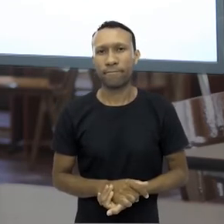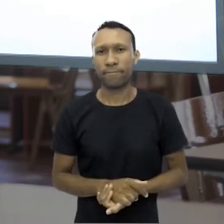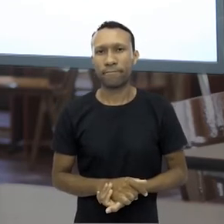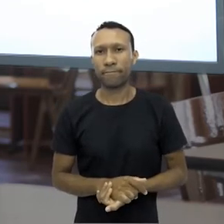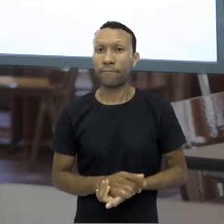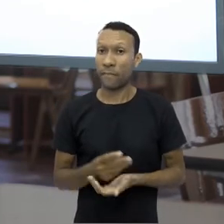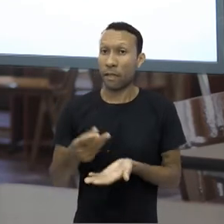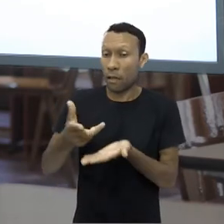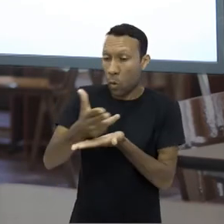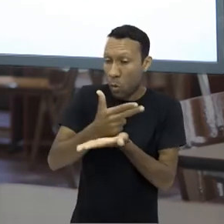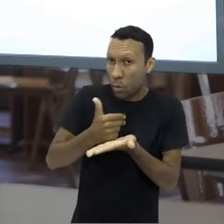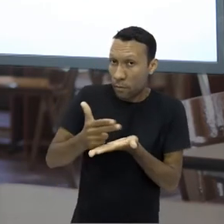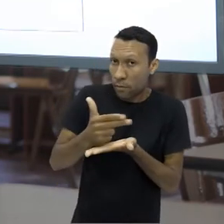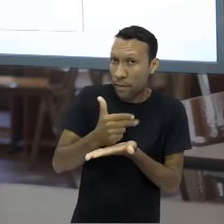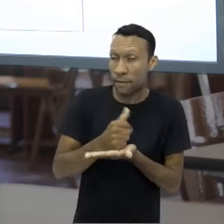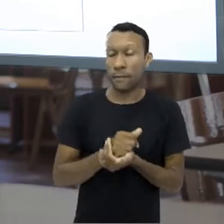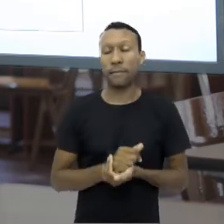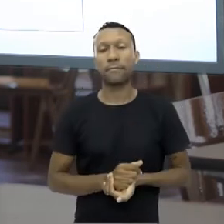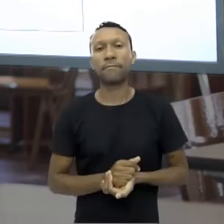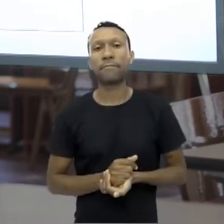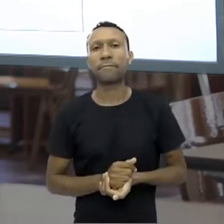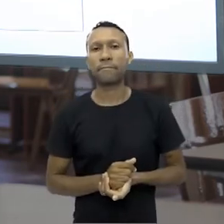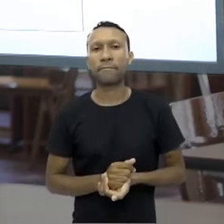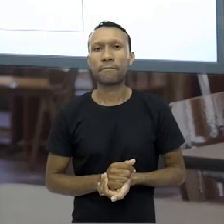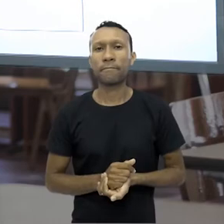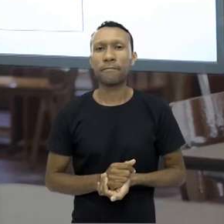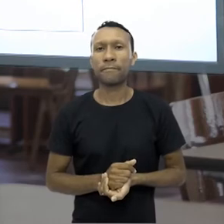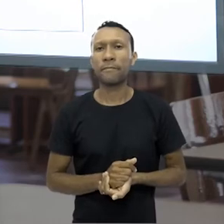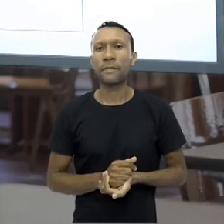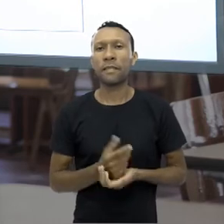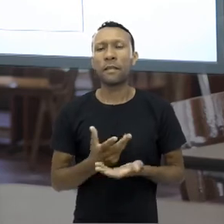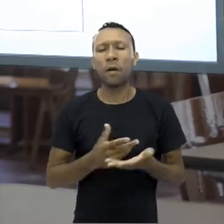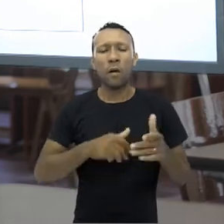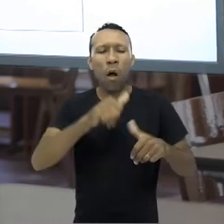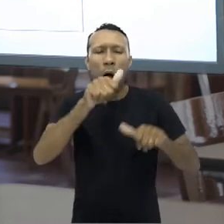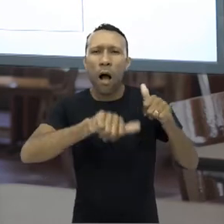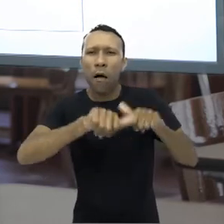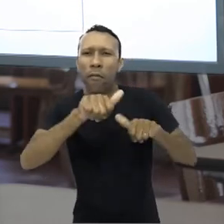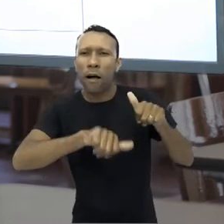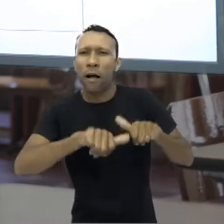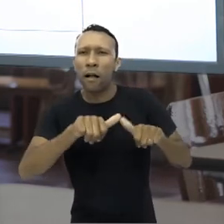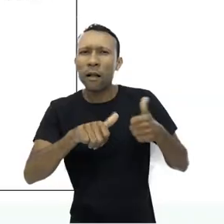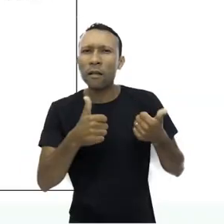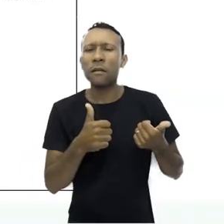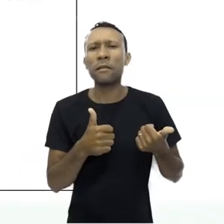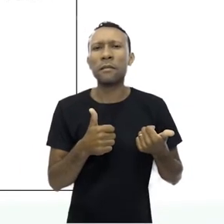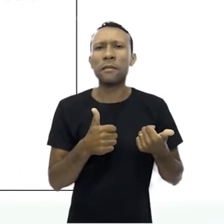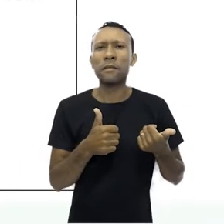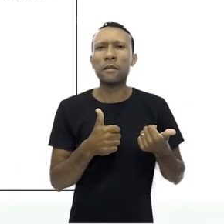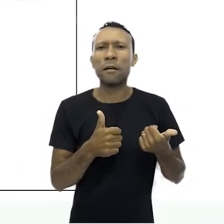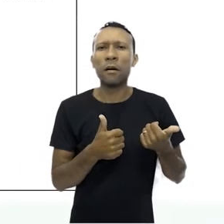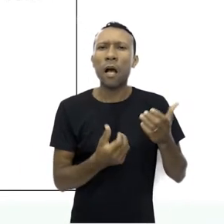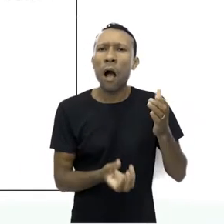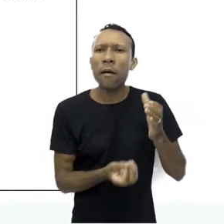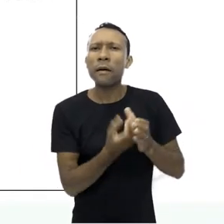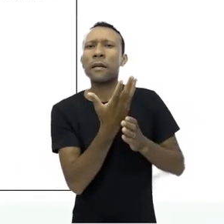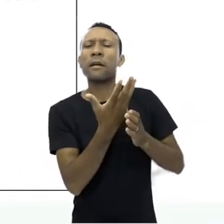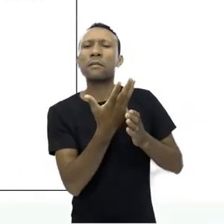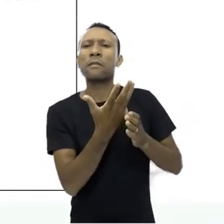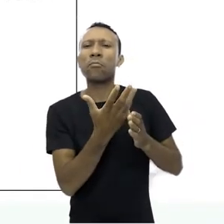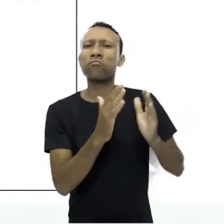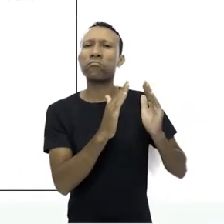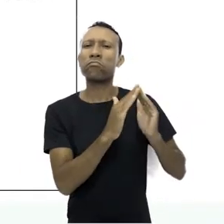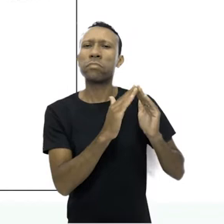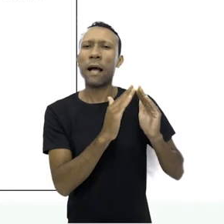dentro do meu desenho, da minha planta baixa, tá ok? Aí aqui, ó, quando eu analiso, pessoal, a construção da casa